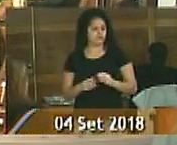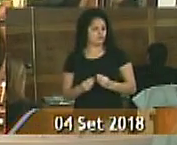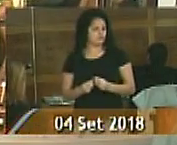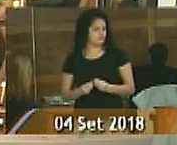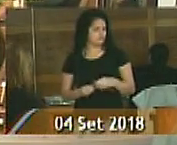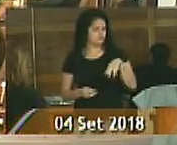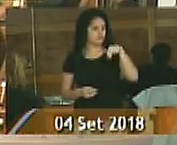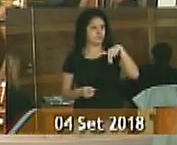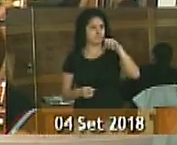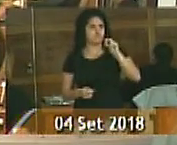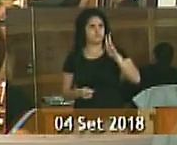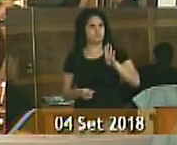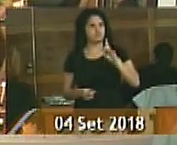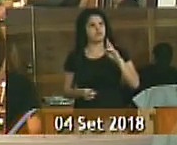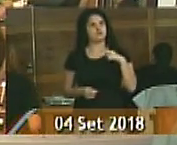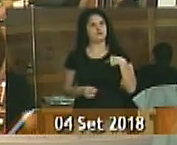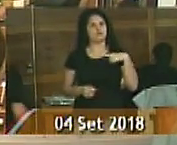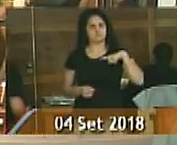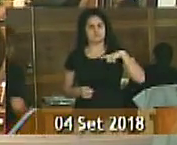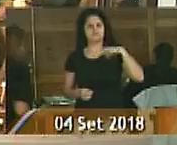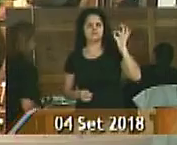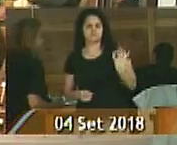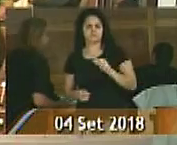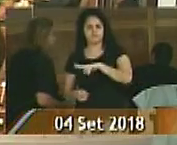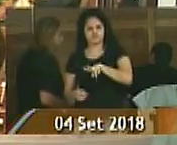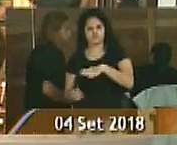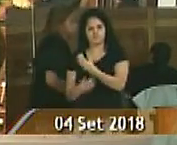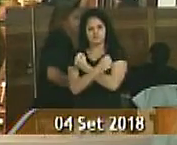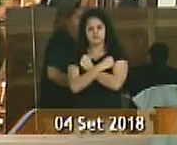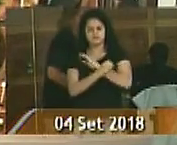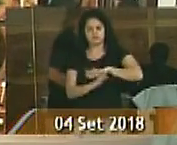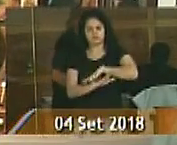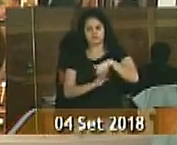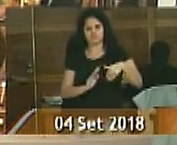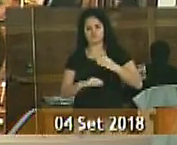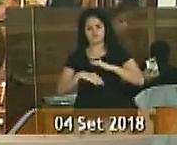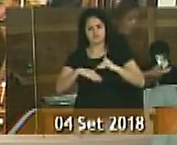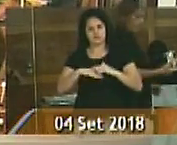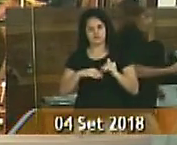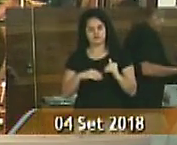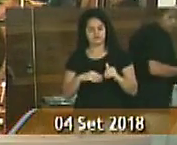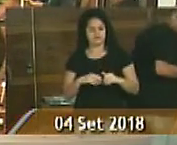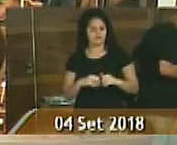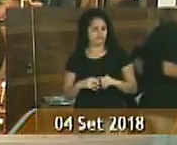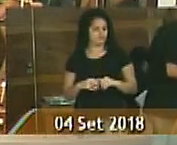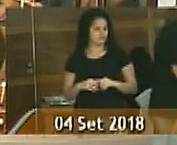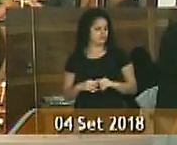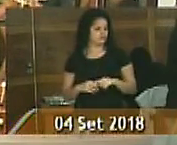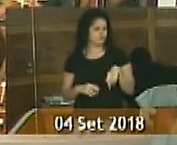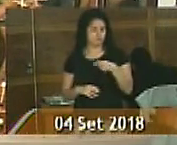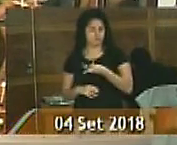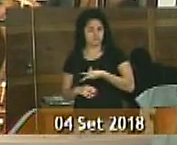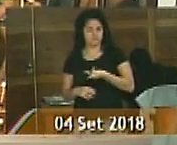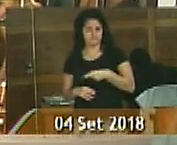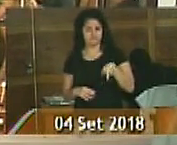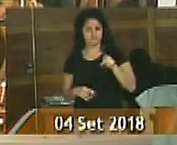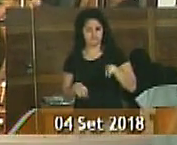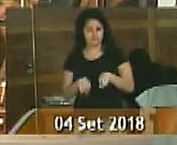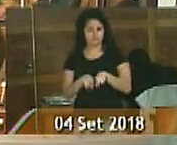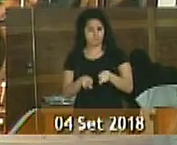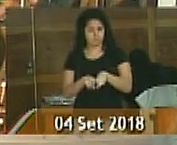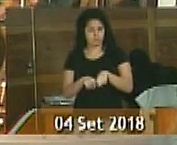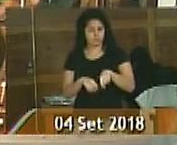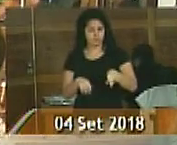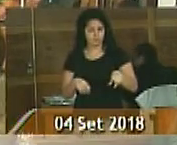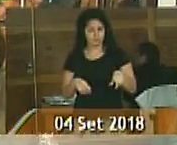certeza que vocês vão abraçar com todo carinho, uma vez que vocês também lutam aí pelo